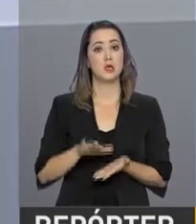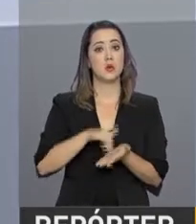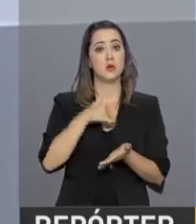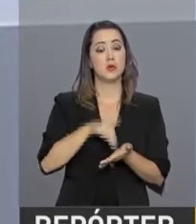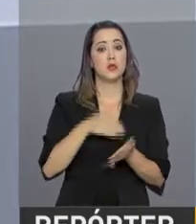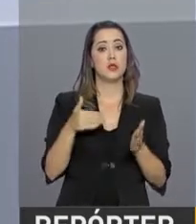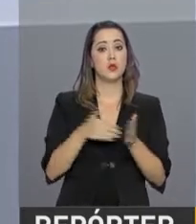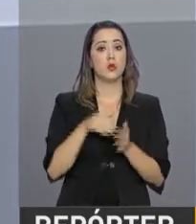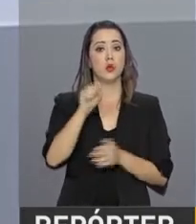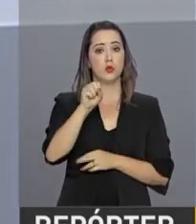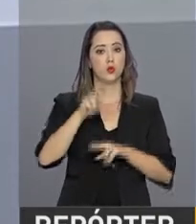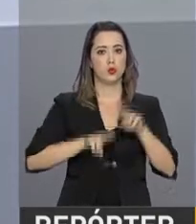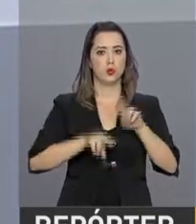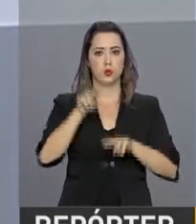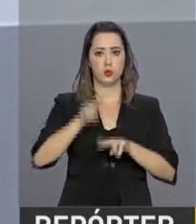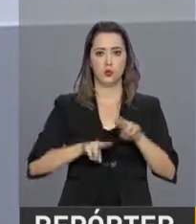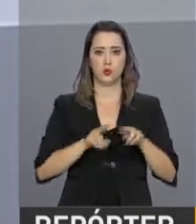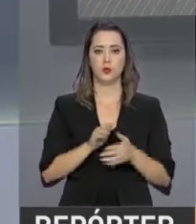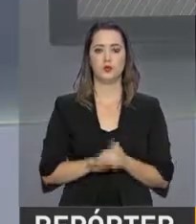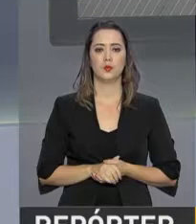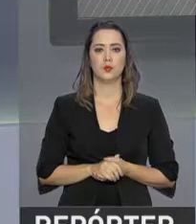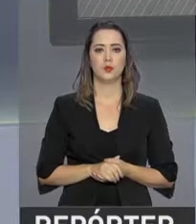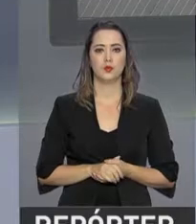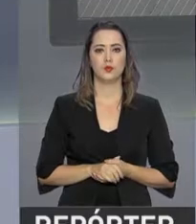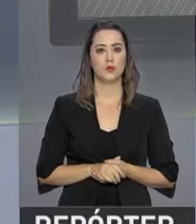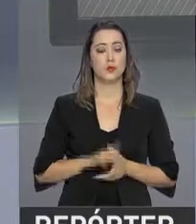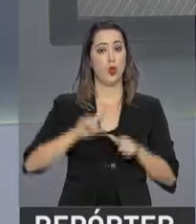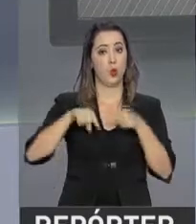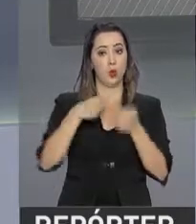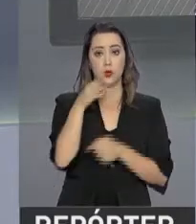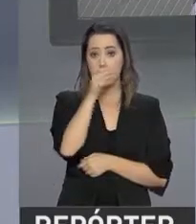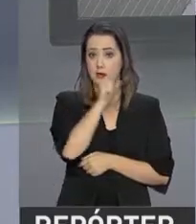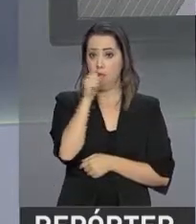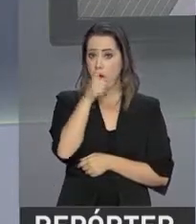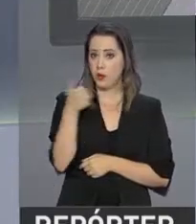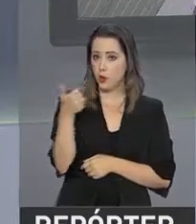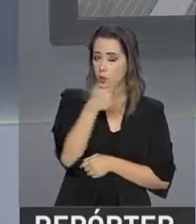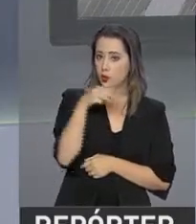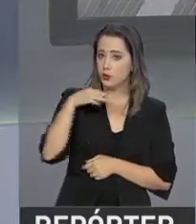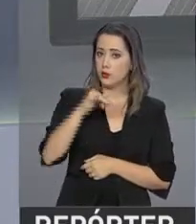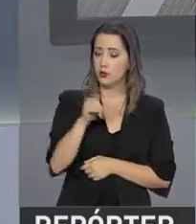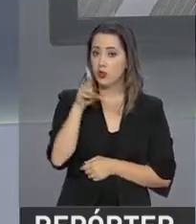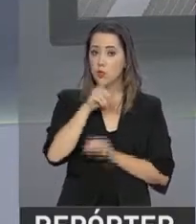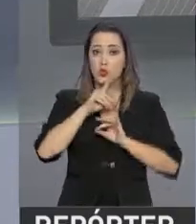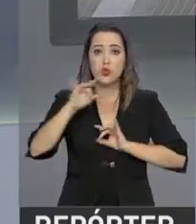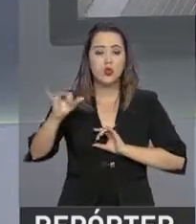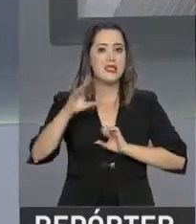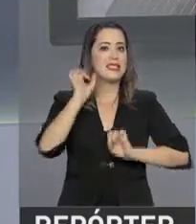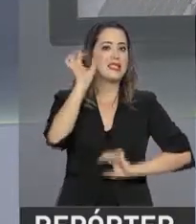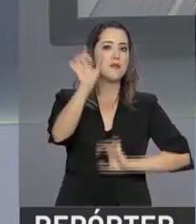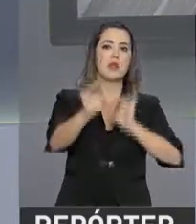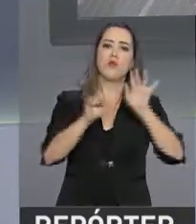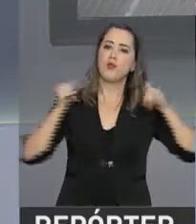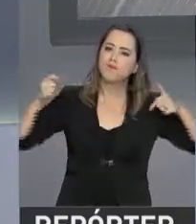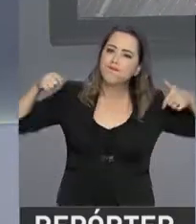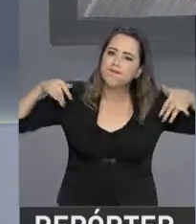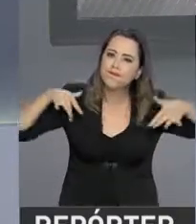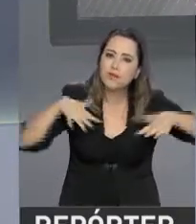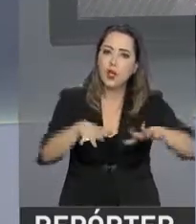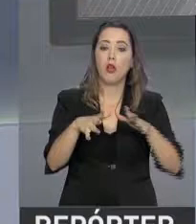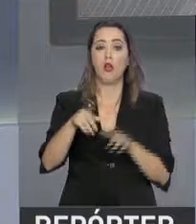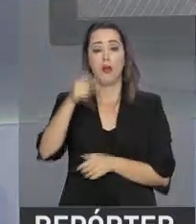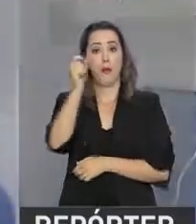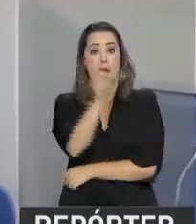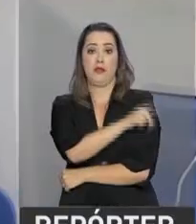As inscrições vão até o dia 8 de junho. Próximo sábado, dia 12 de maio, é o dia D de mobilização contra a